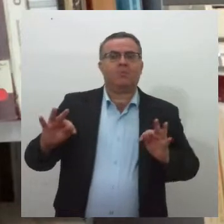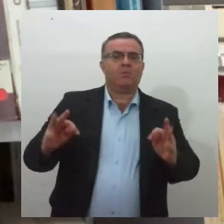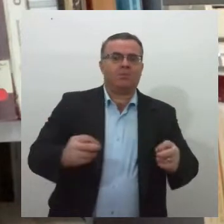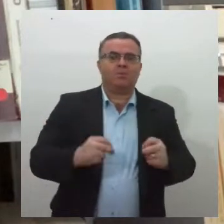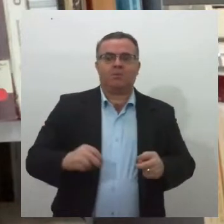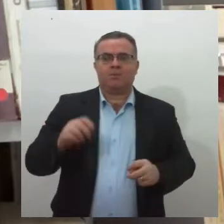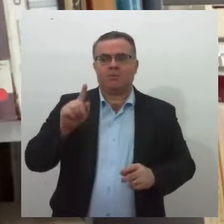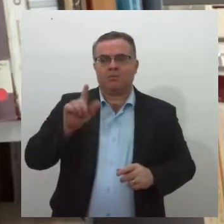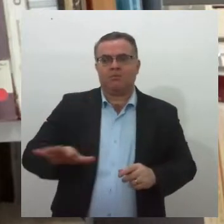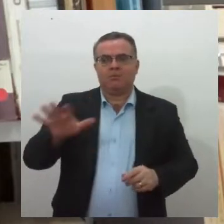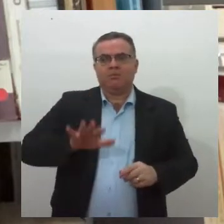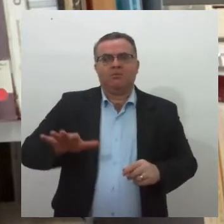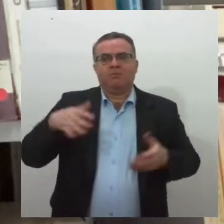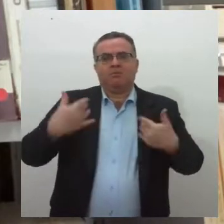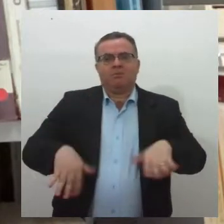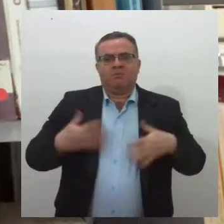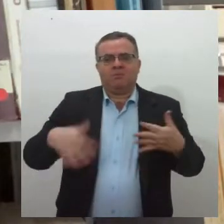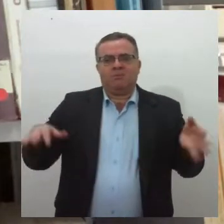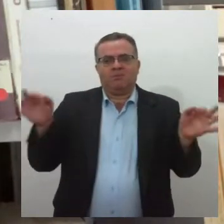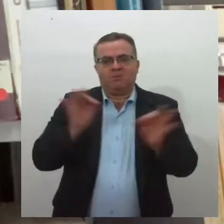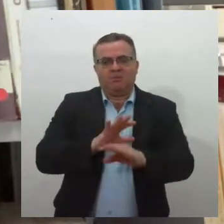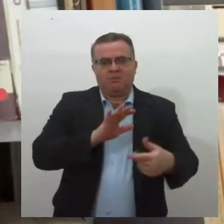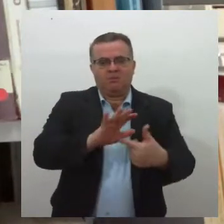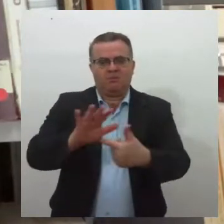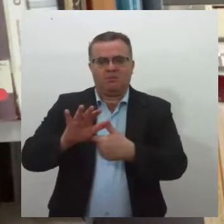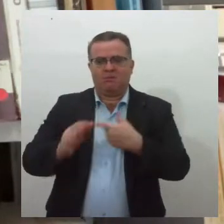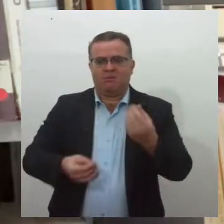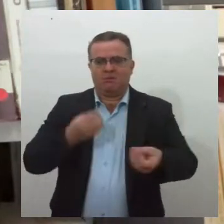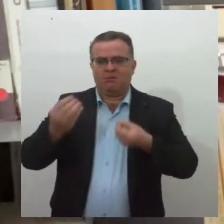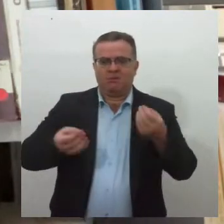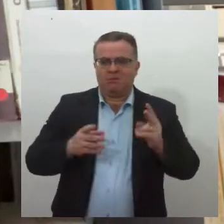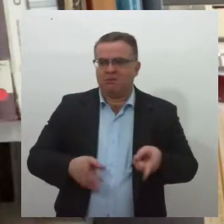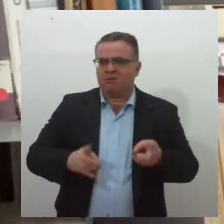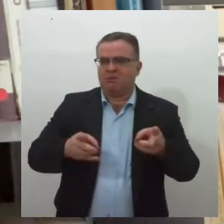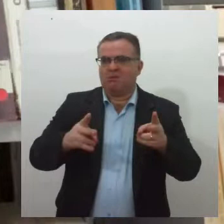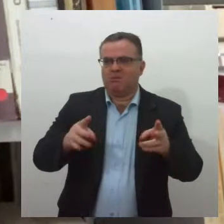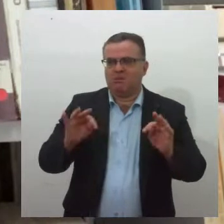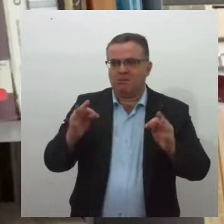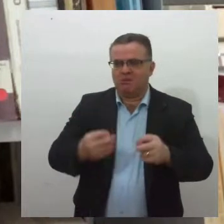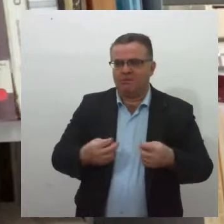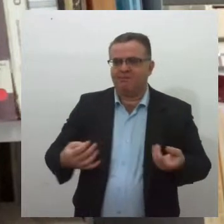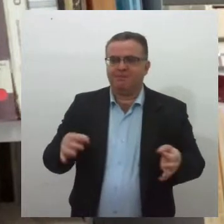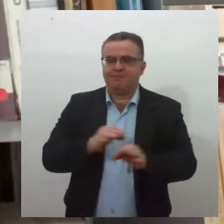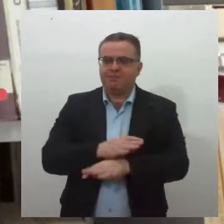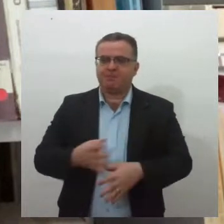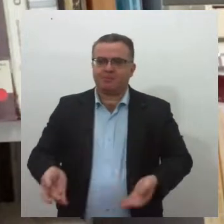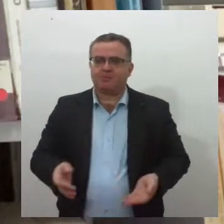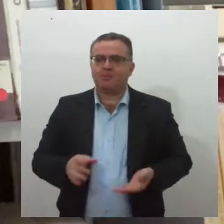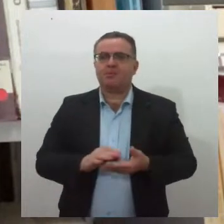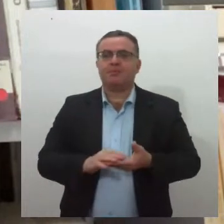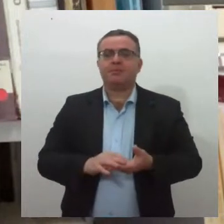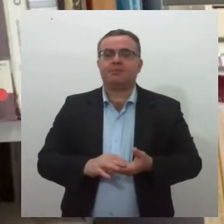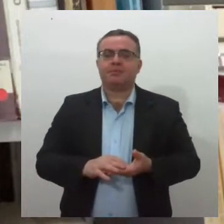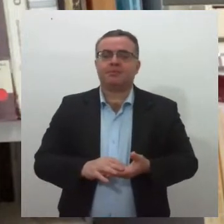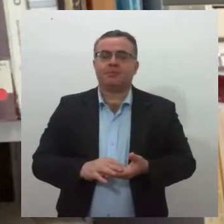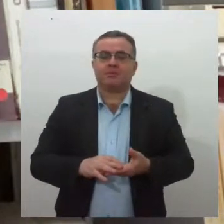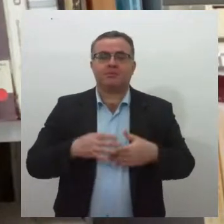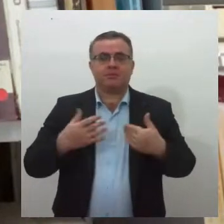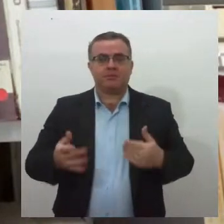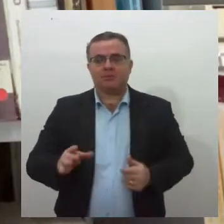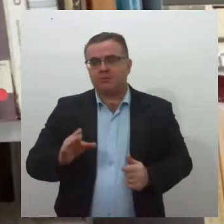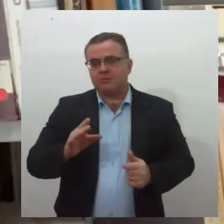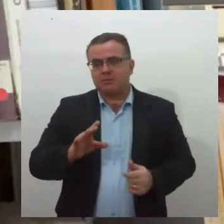Laranjeiras, que traziam consigo os ideais republicanos, né? Especialmente,